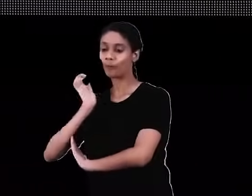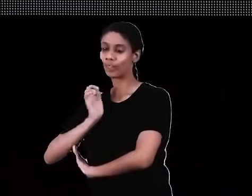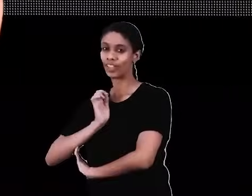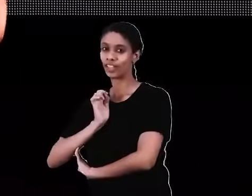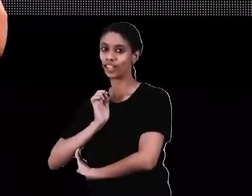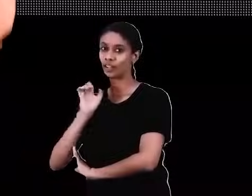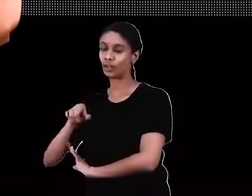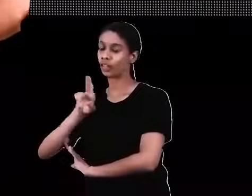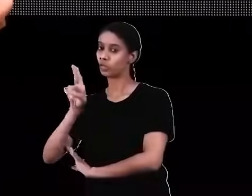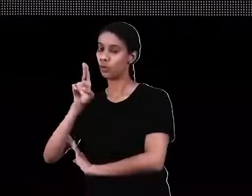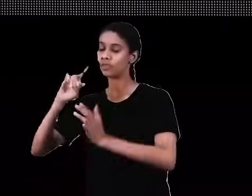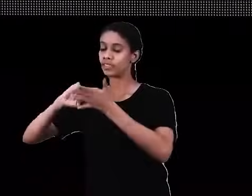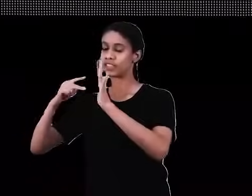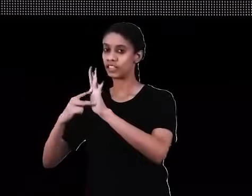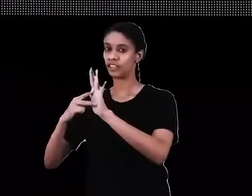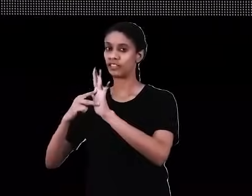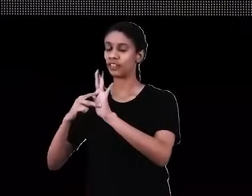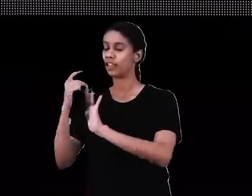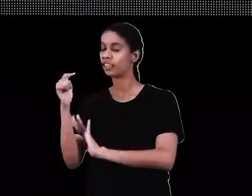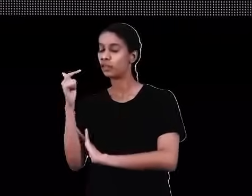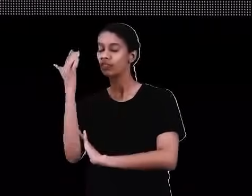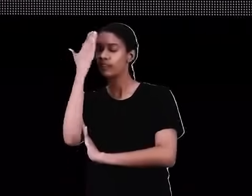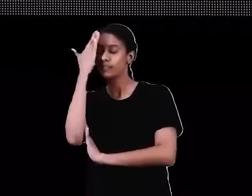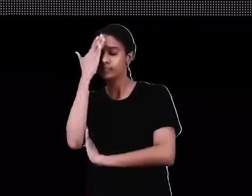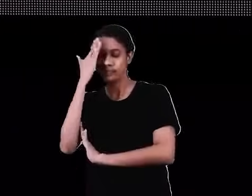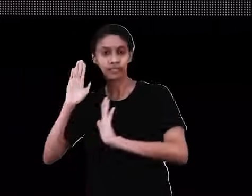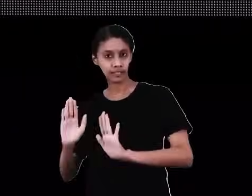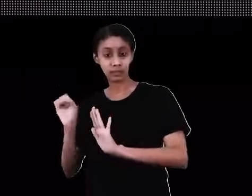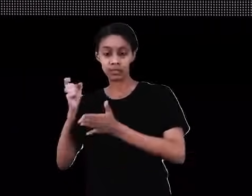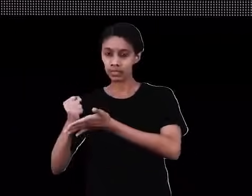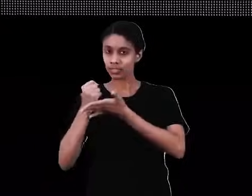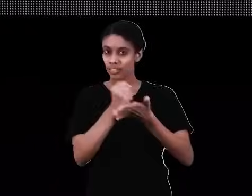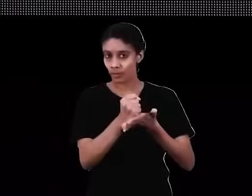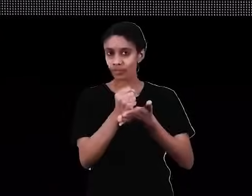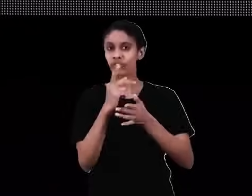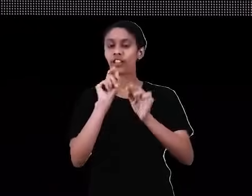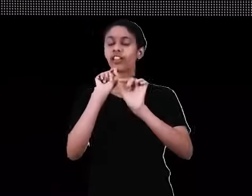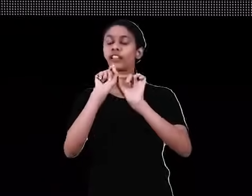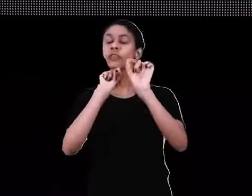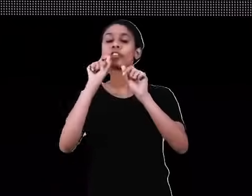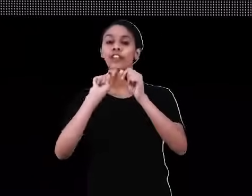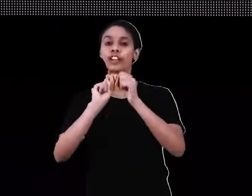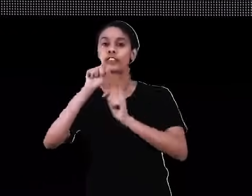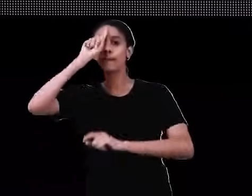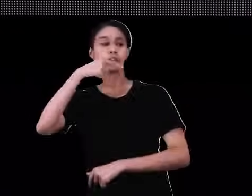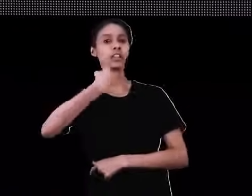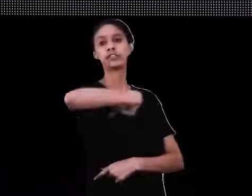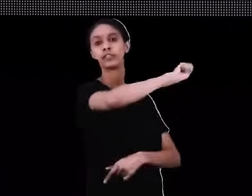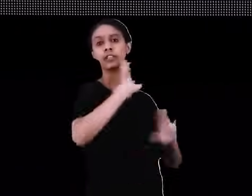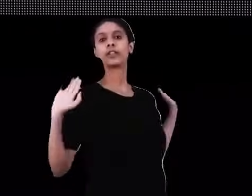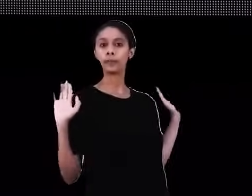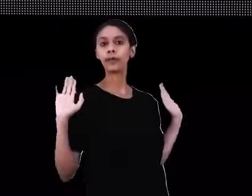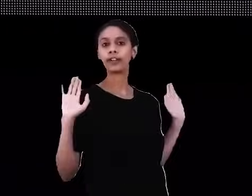porque o seu nome significava insensato, nem ajuda e ainda bota eles para correr. Quando esses 10 homens voltam